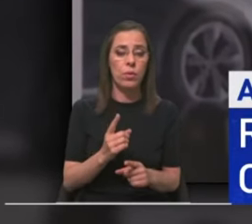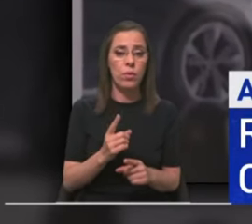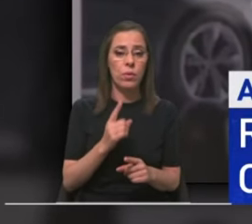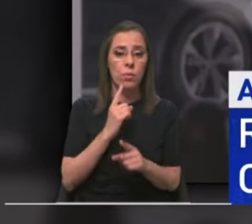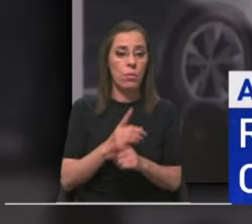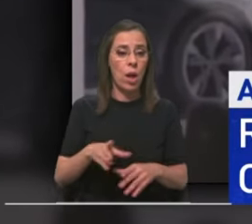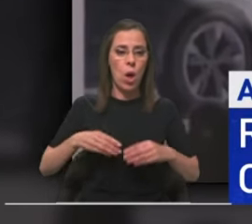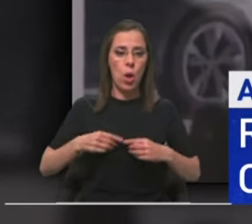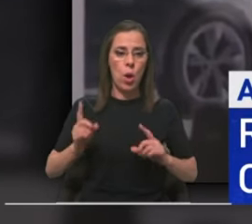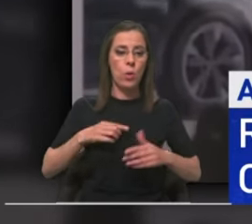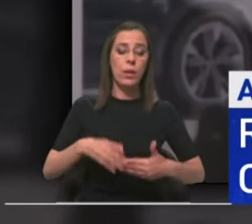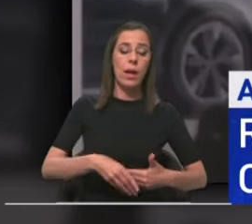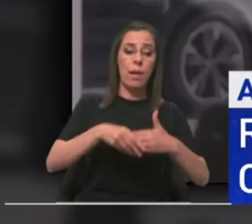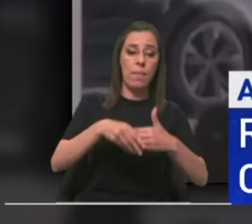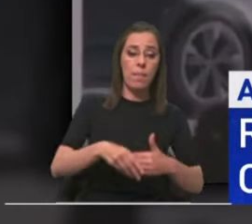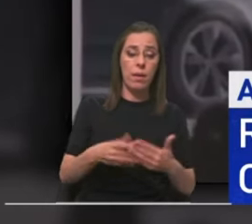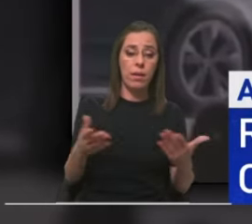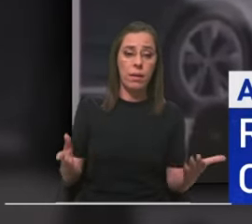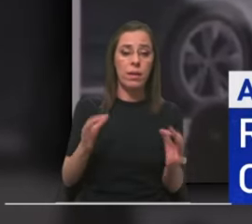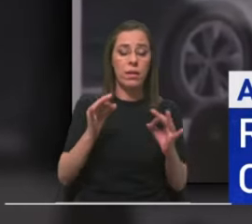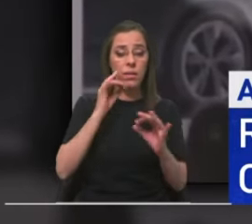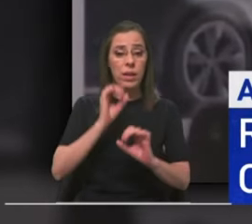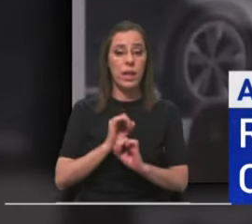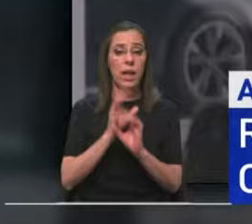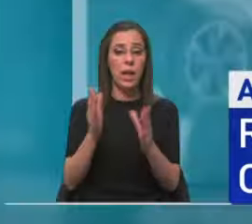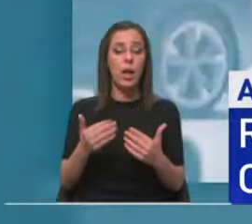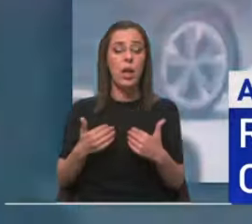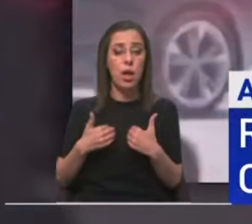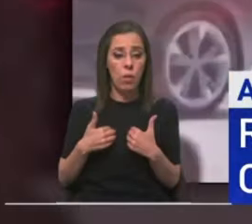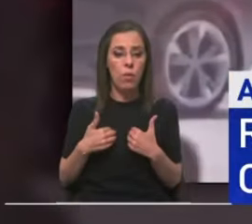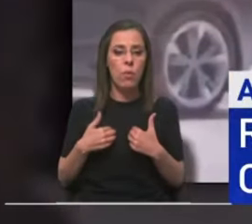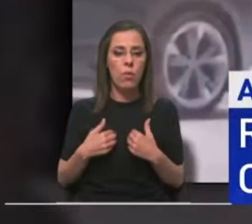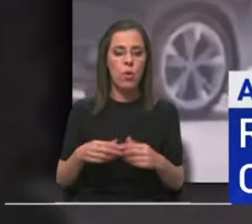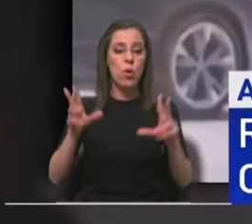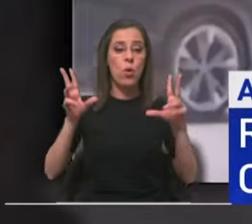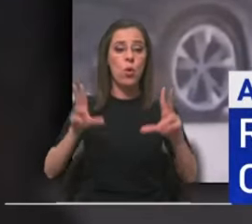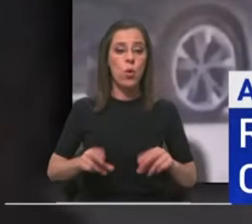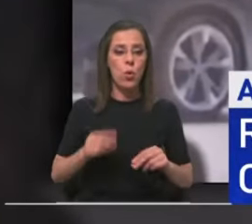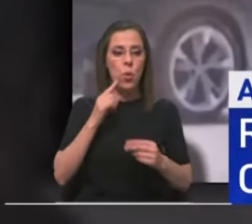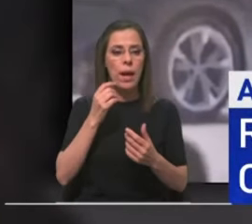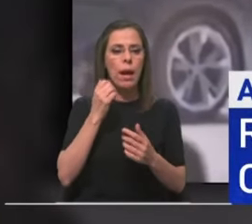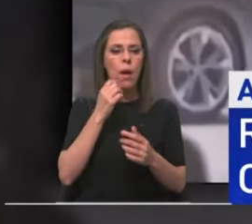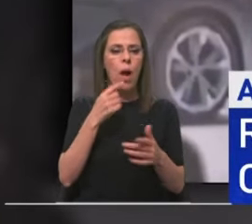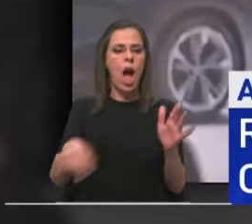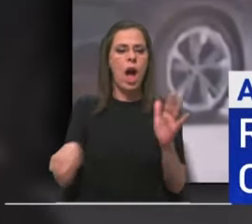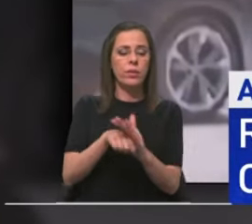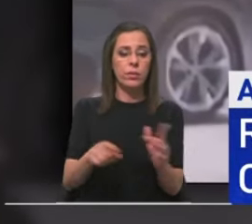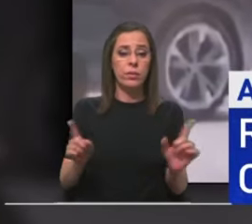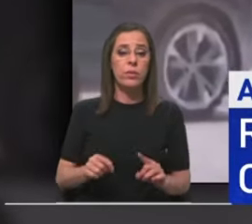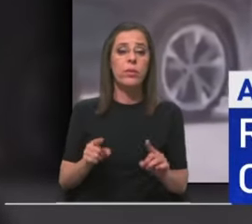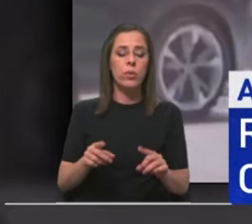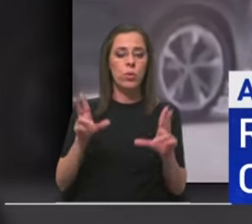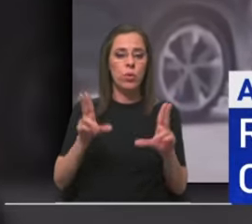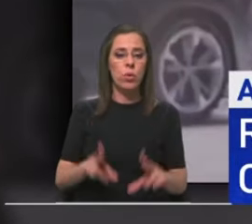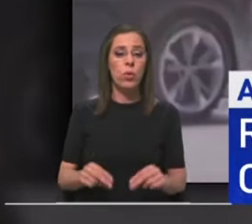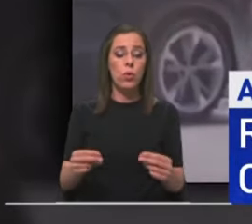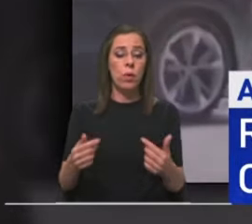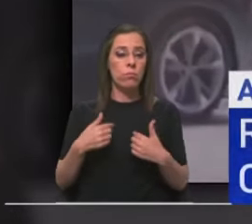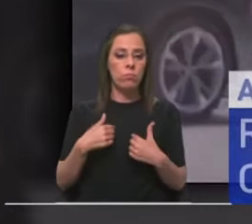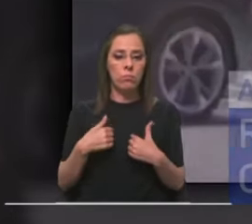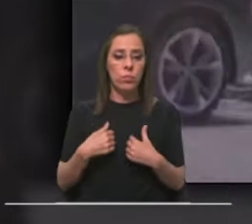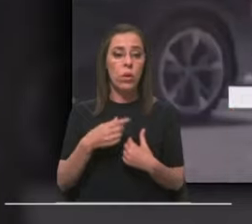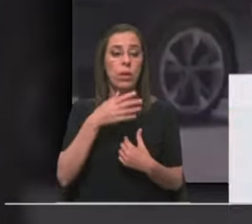não aceitou a minha mãozada, mas que fique bem claro que eu nunca tentei magoar ninguém, este nunca foi o